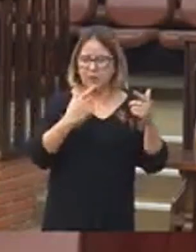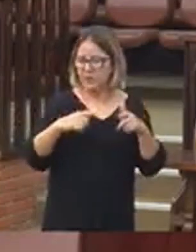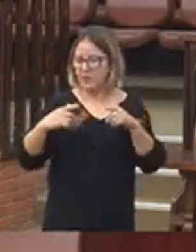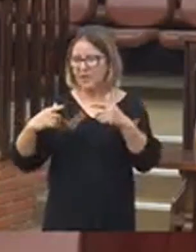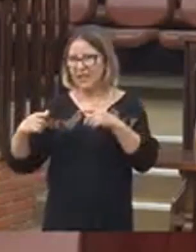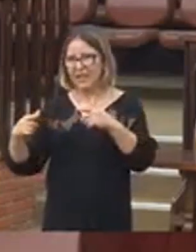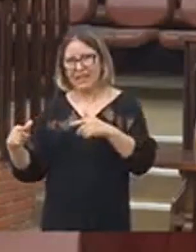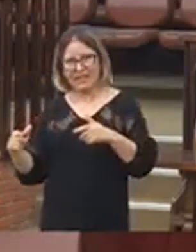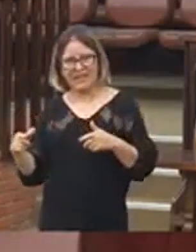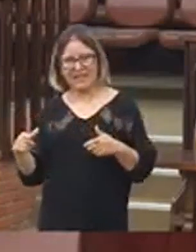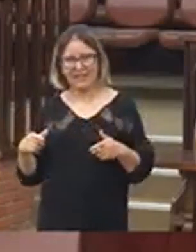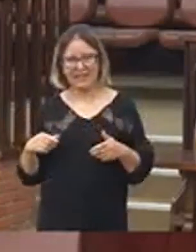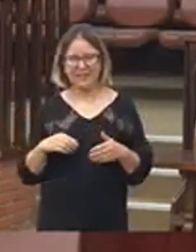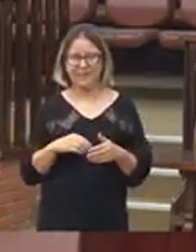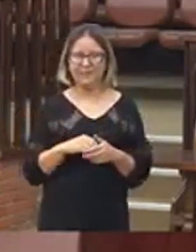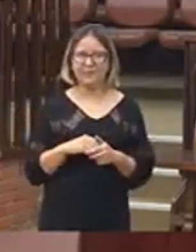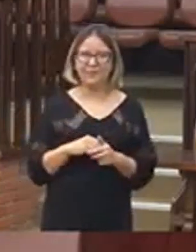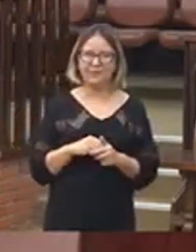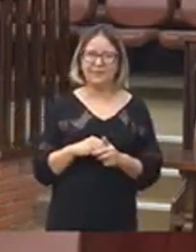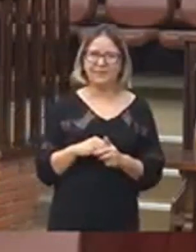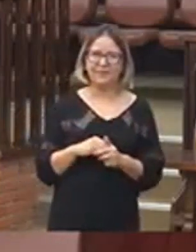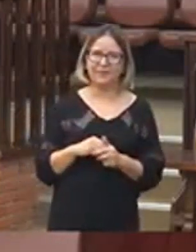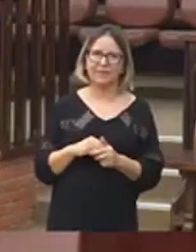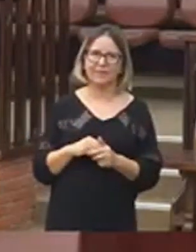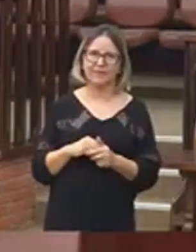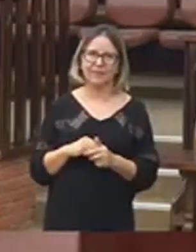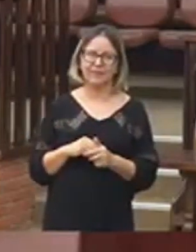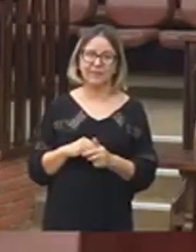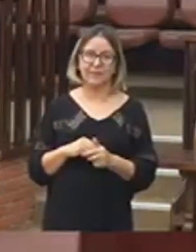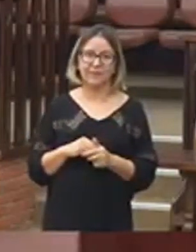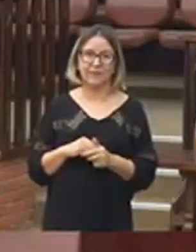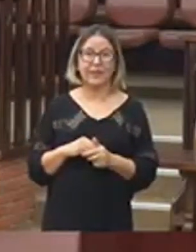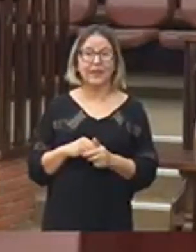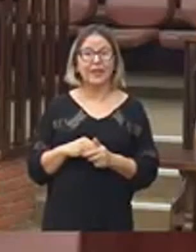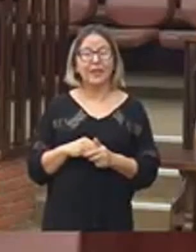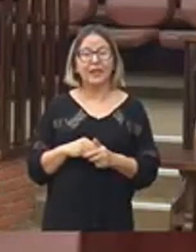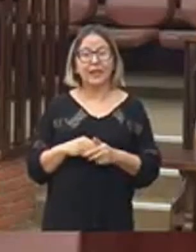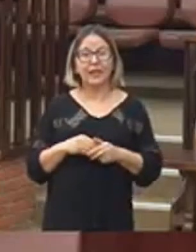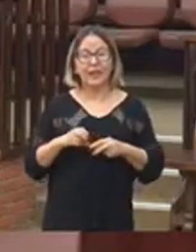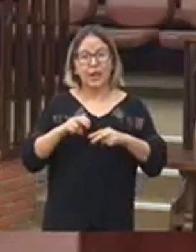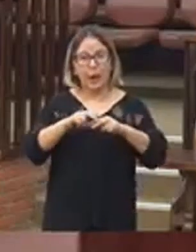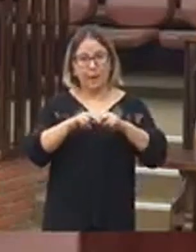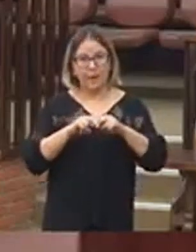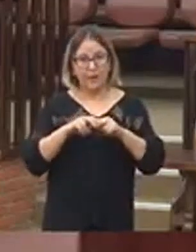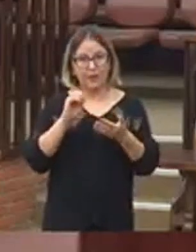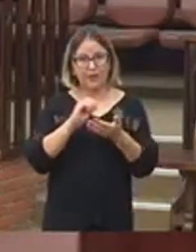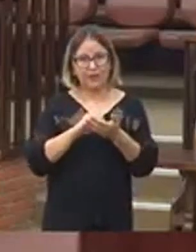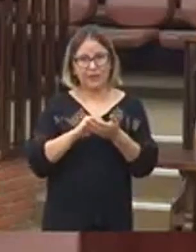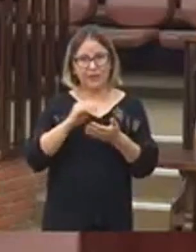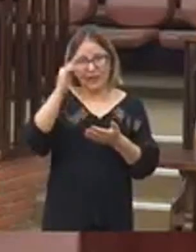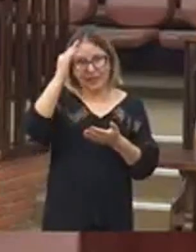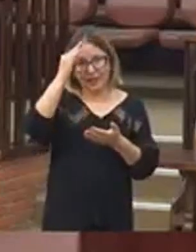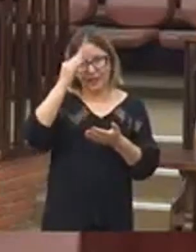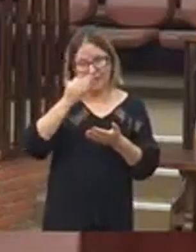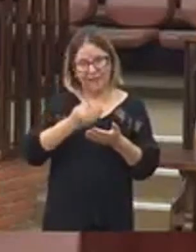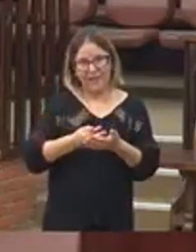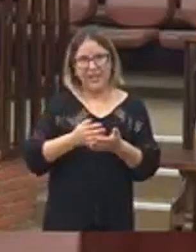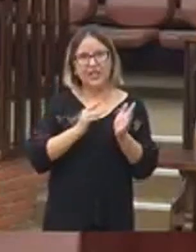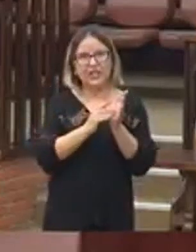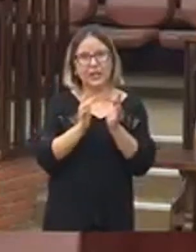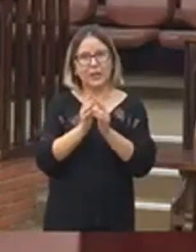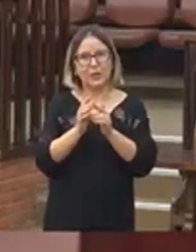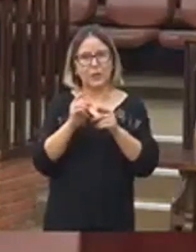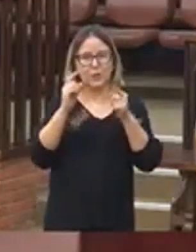as lágrimas e as tristezas do nosso Senhor. E eu aí sou